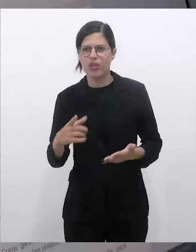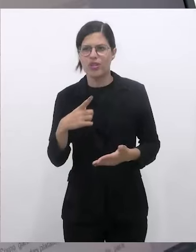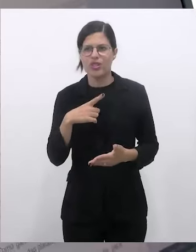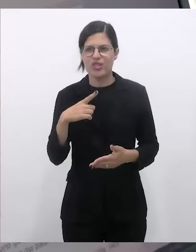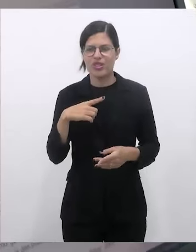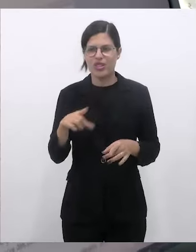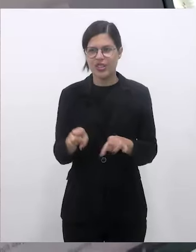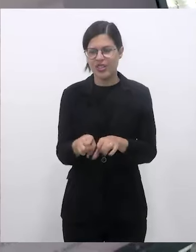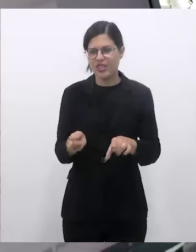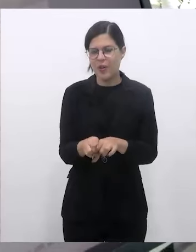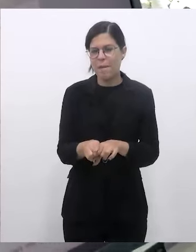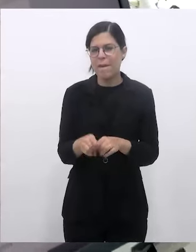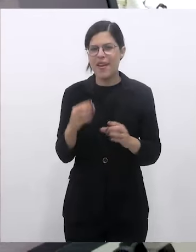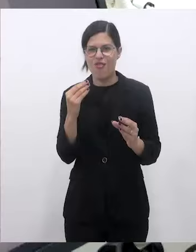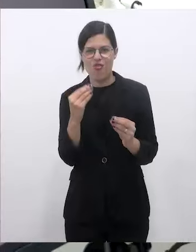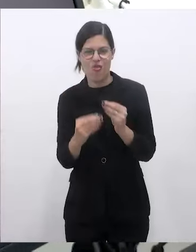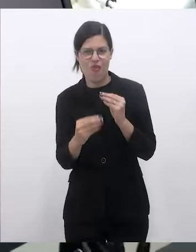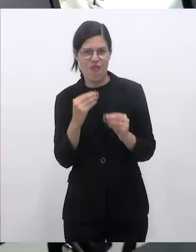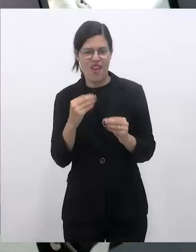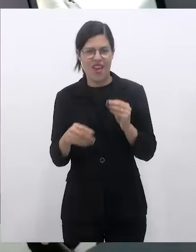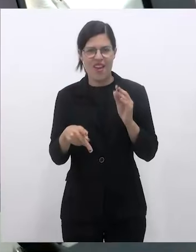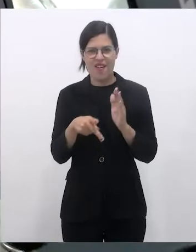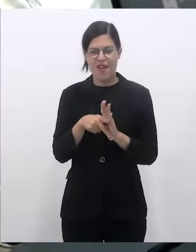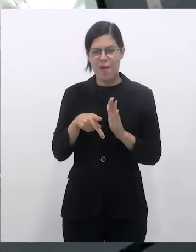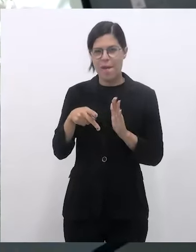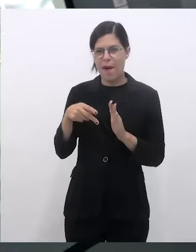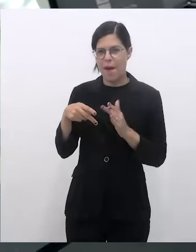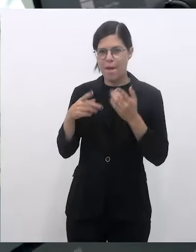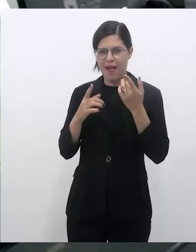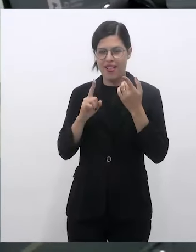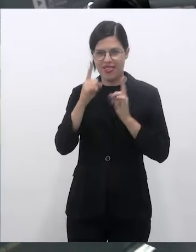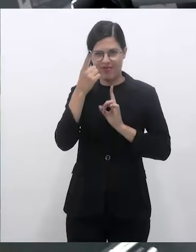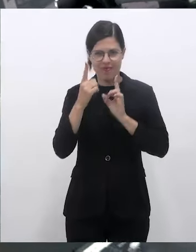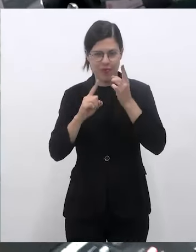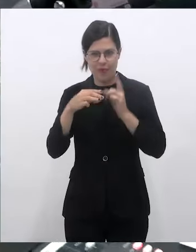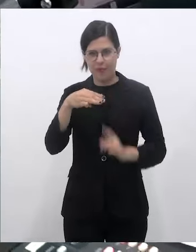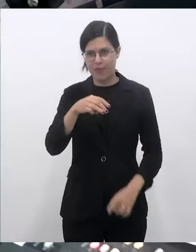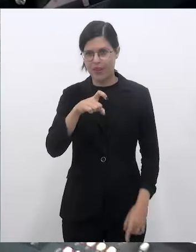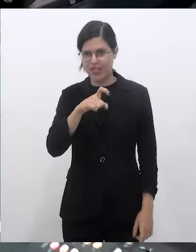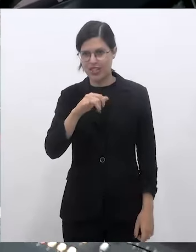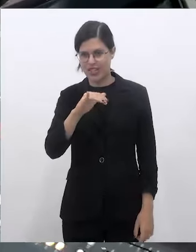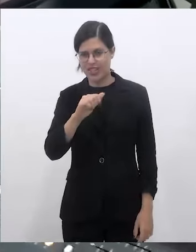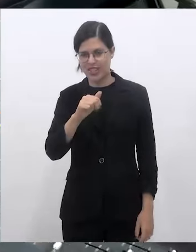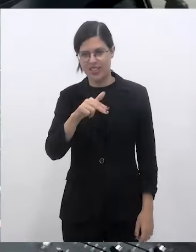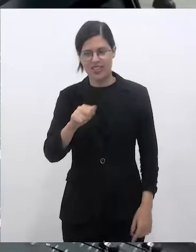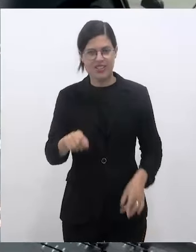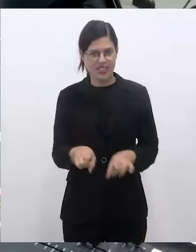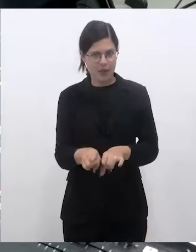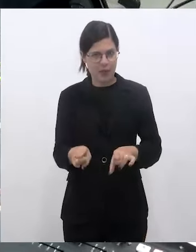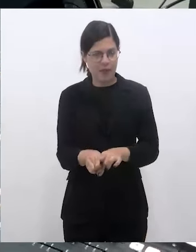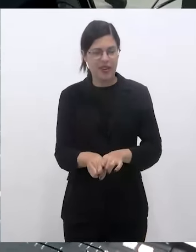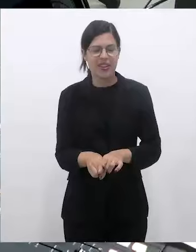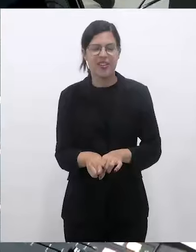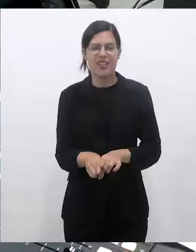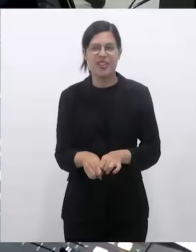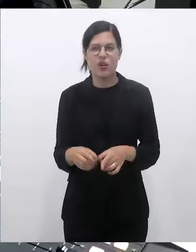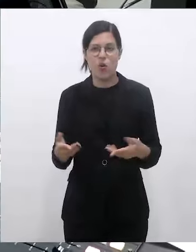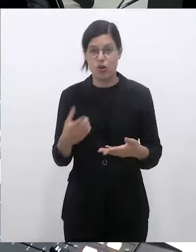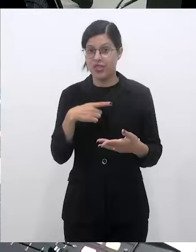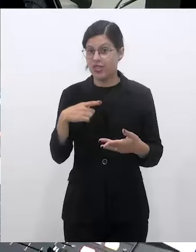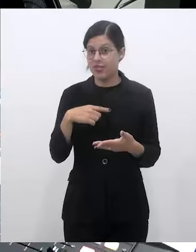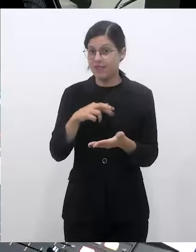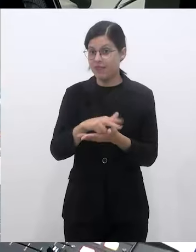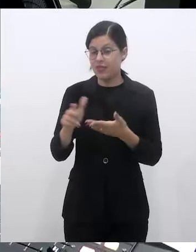Já tinha. A gente tinha as novelas México, mexicanas, né? Mas hoje a gente tem um mar de produções de